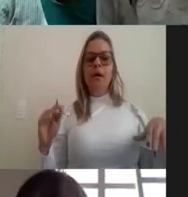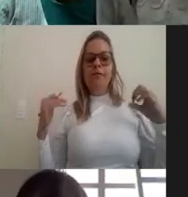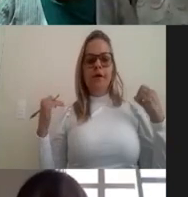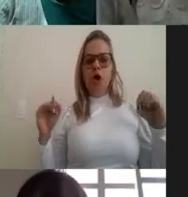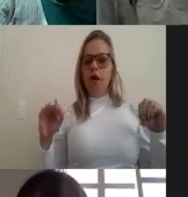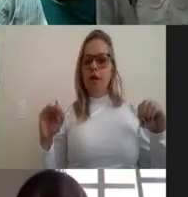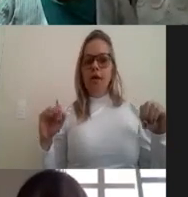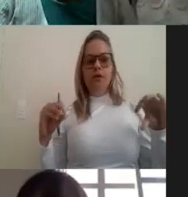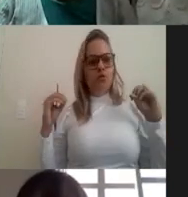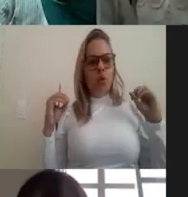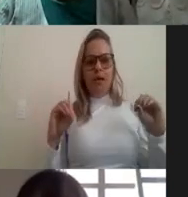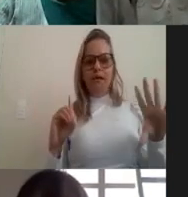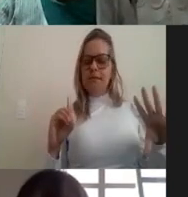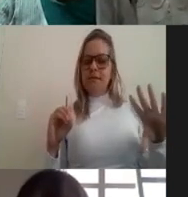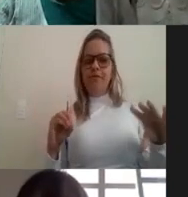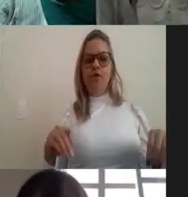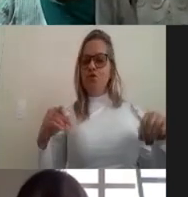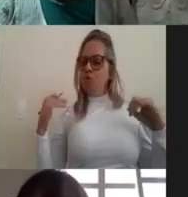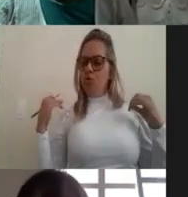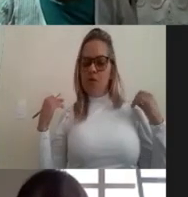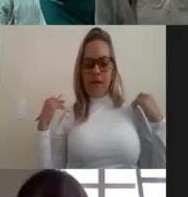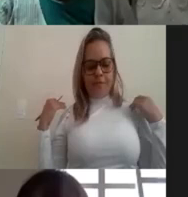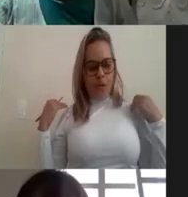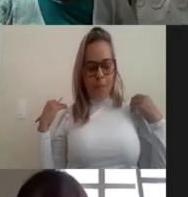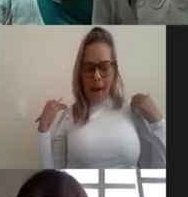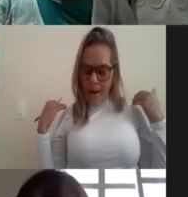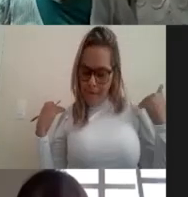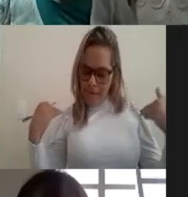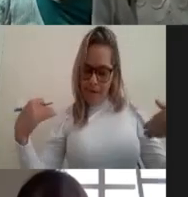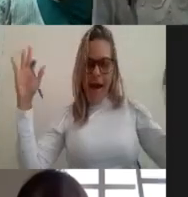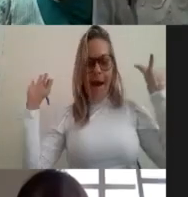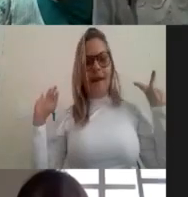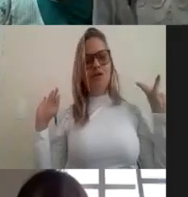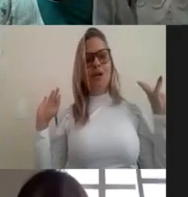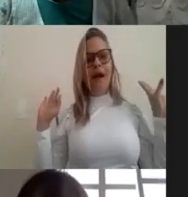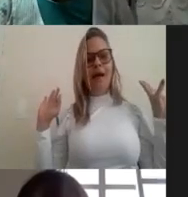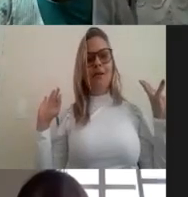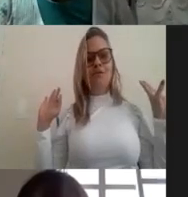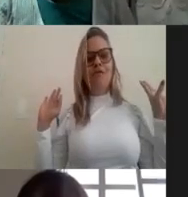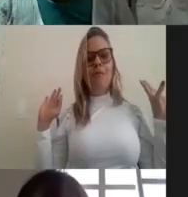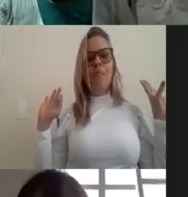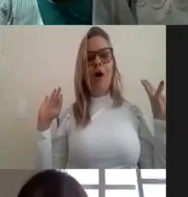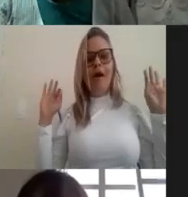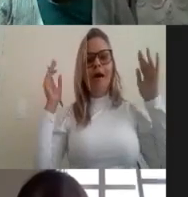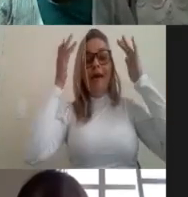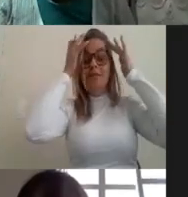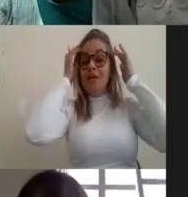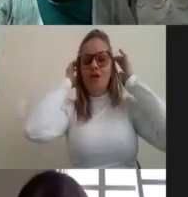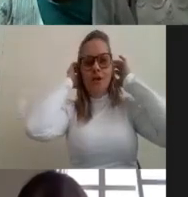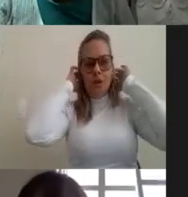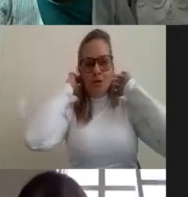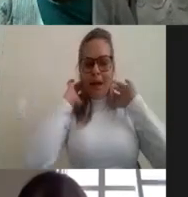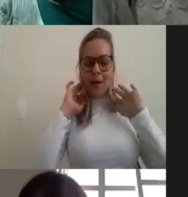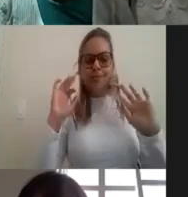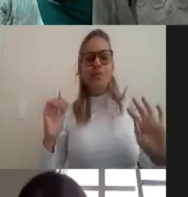manhã. E falei, olha, tô aí nesse desafio, se eu tô no desafio é para enfiar a cara, encher a cara mesmo e vamos embora. E,